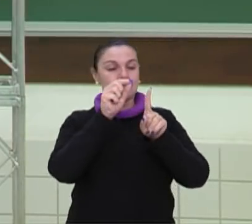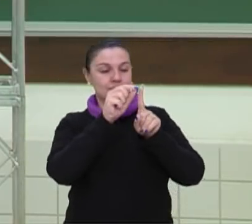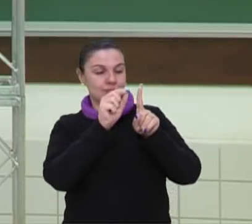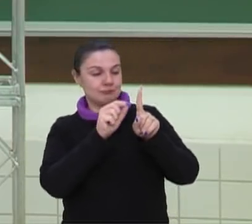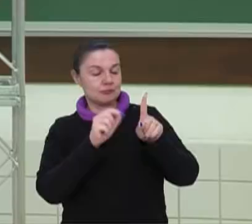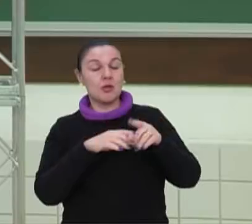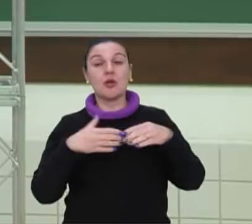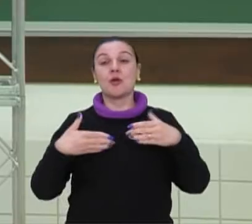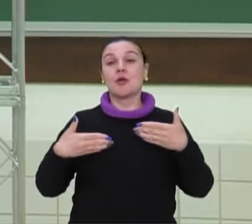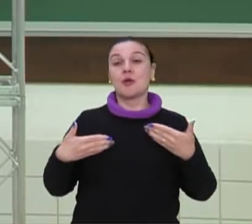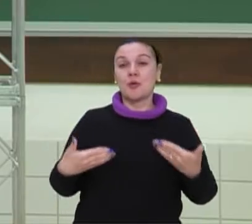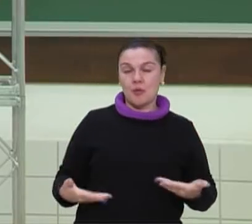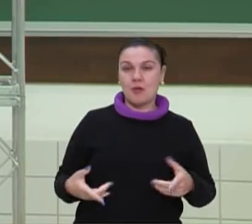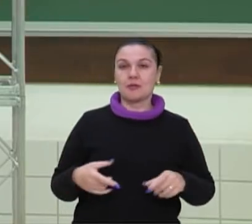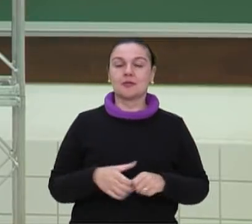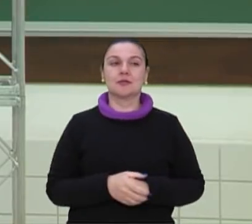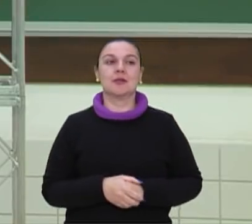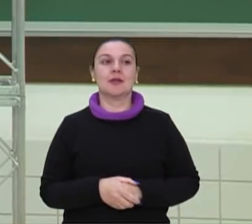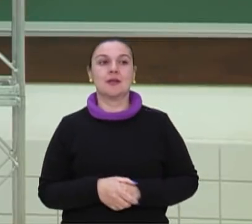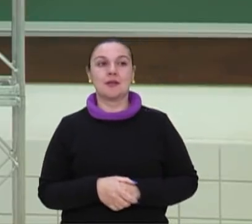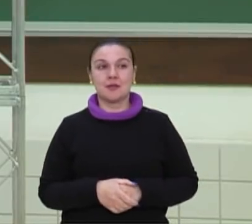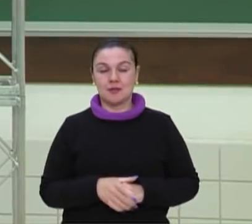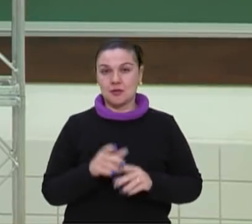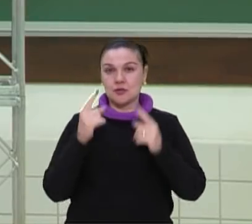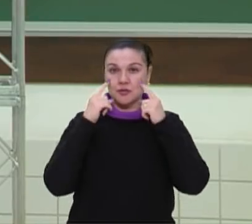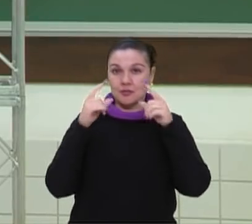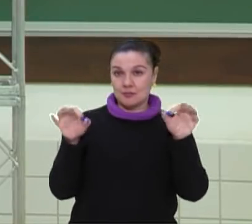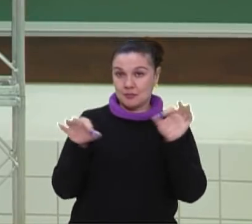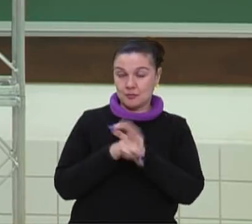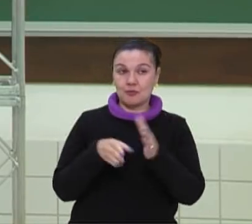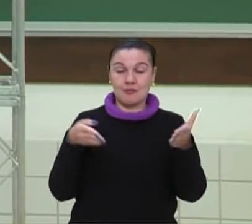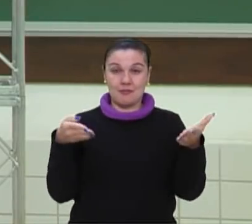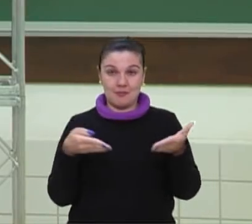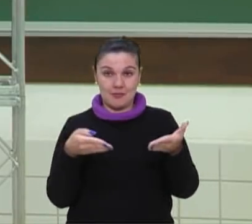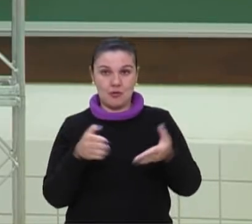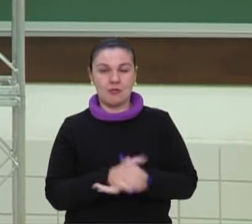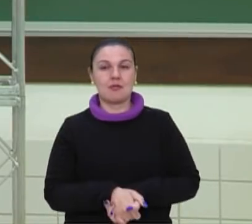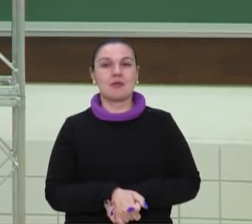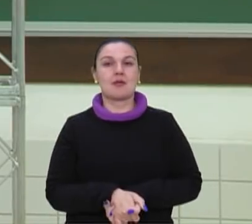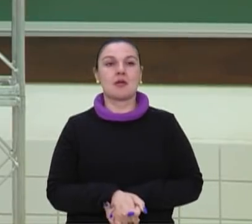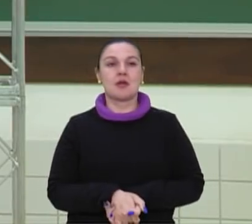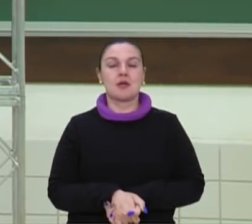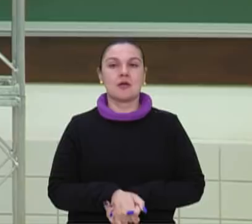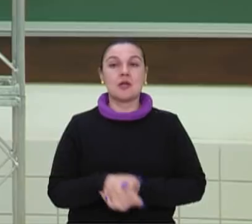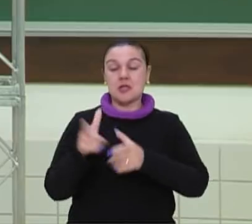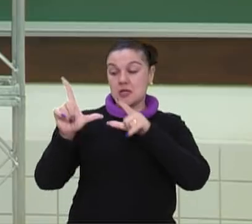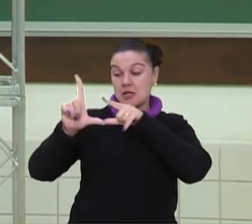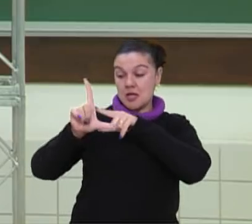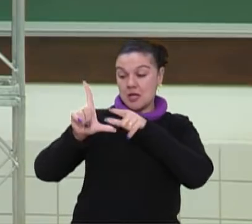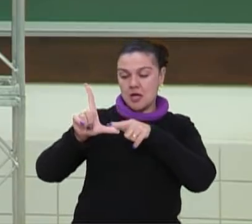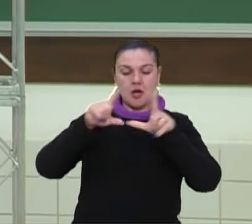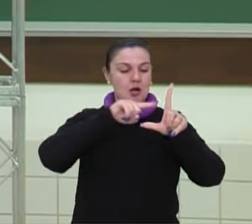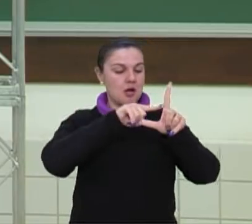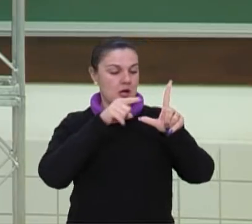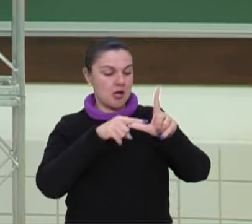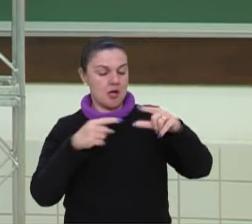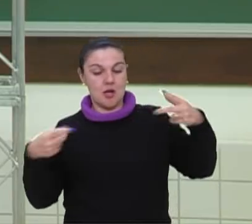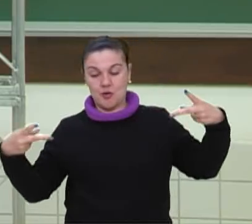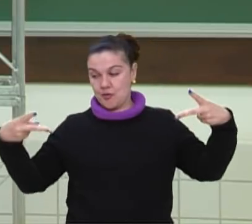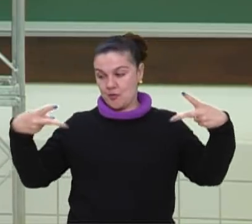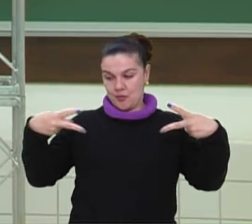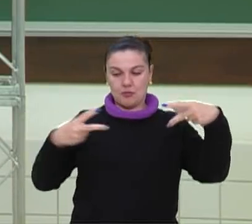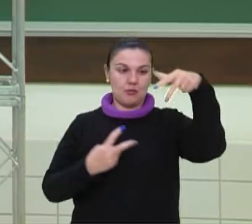paralelogramos. Qual seria essa primeira propriedade? A gente terminou de fazer, né? Que são a questão dos ângulos opostos